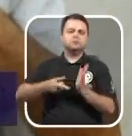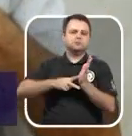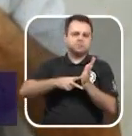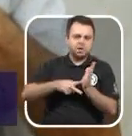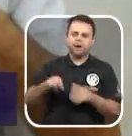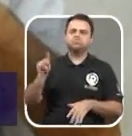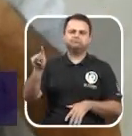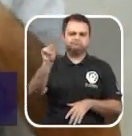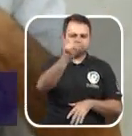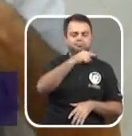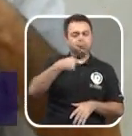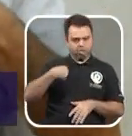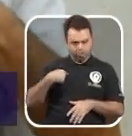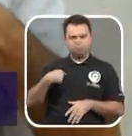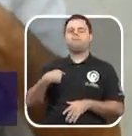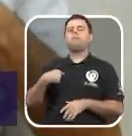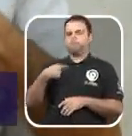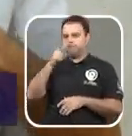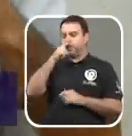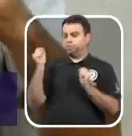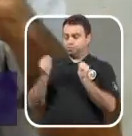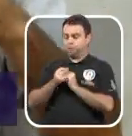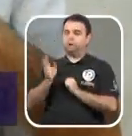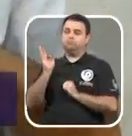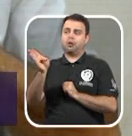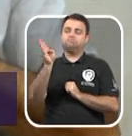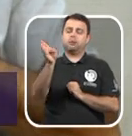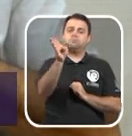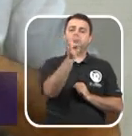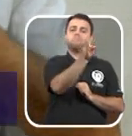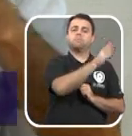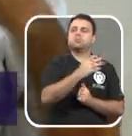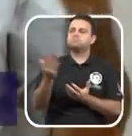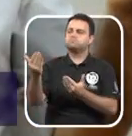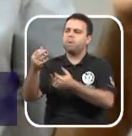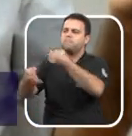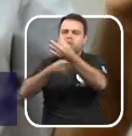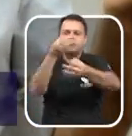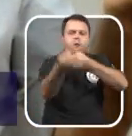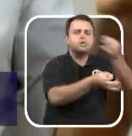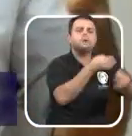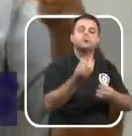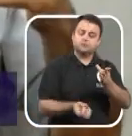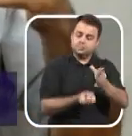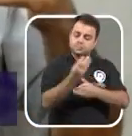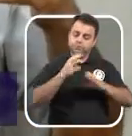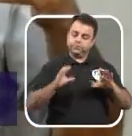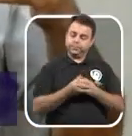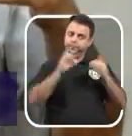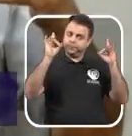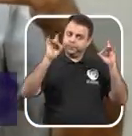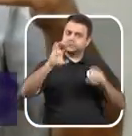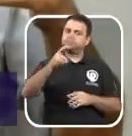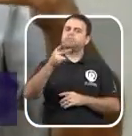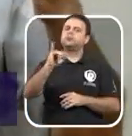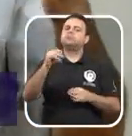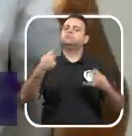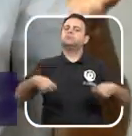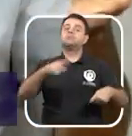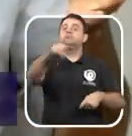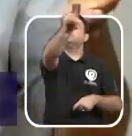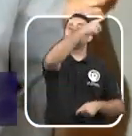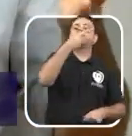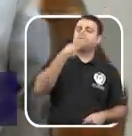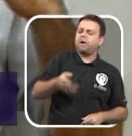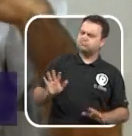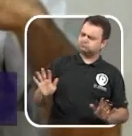parar. É necessário uma CPI. Aí o argumento é, não precisa de CPI porque o Ministério Público está investigando, o